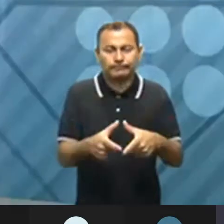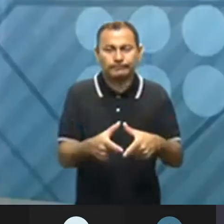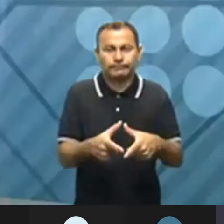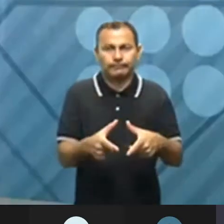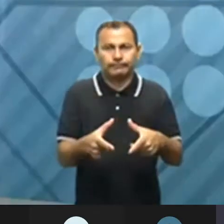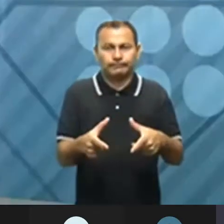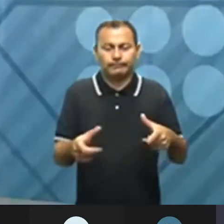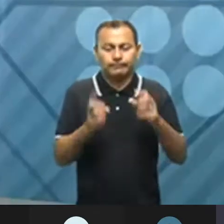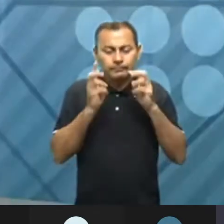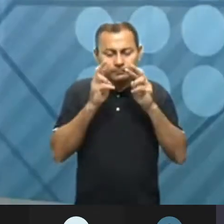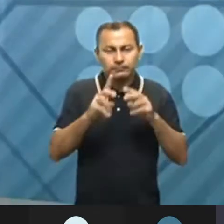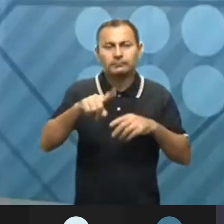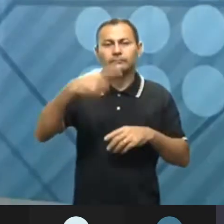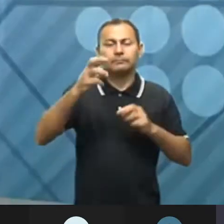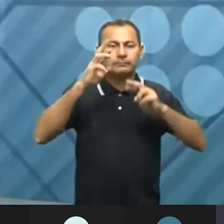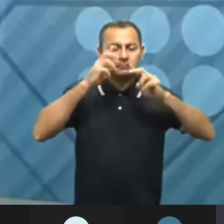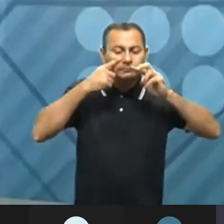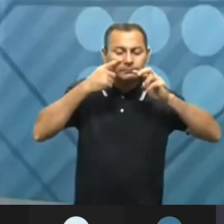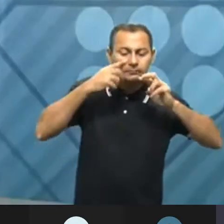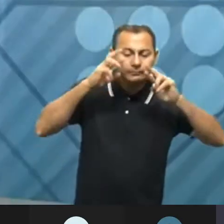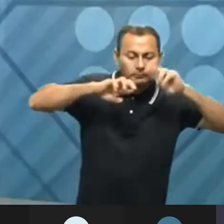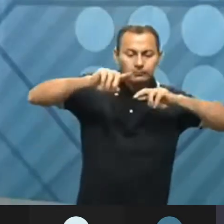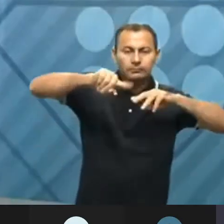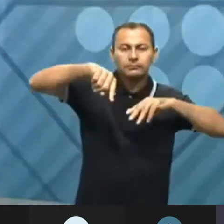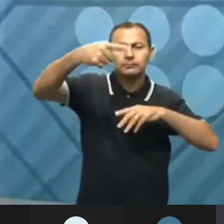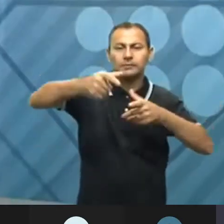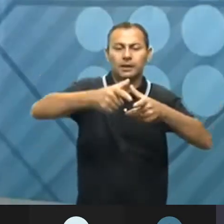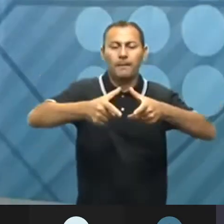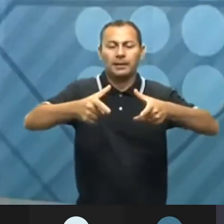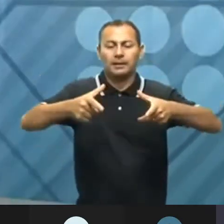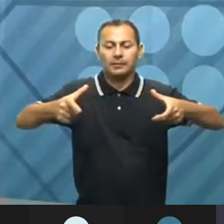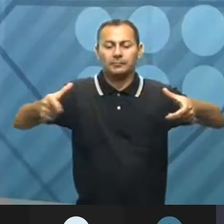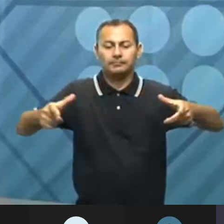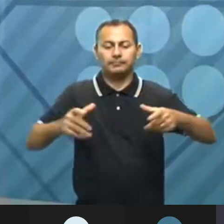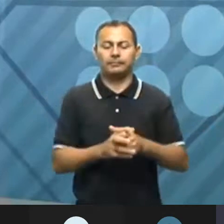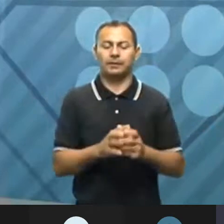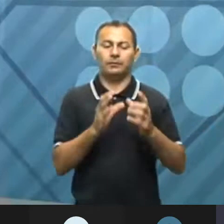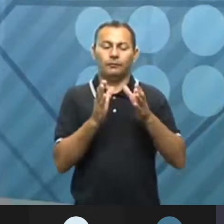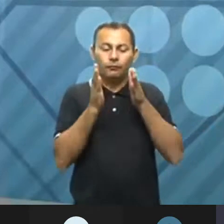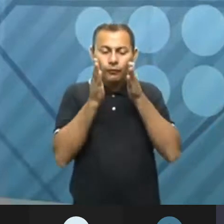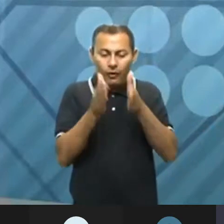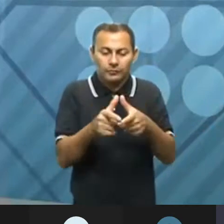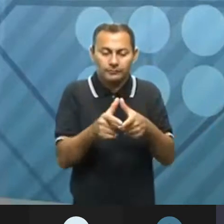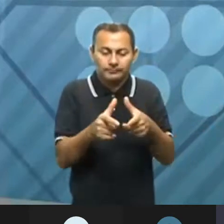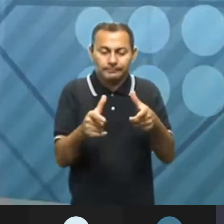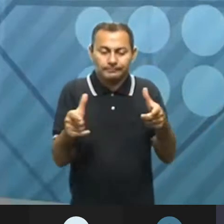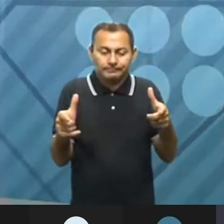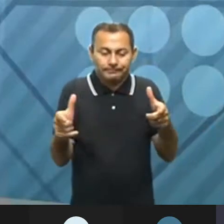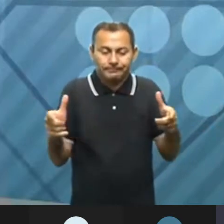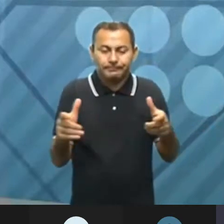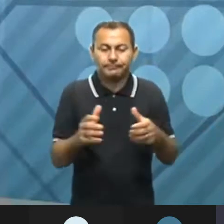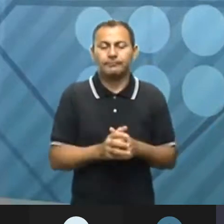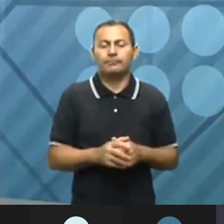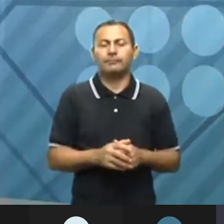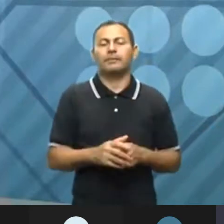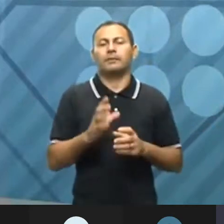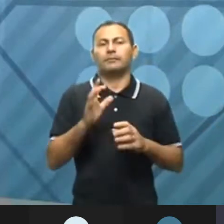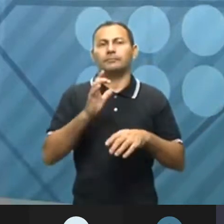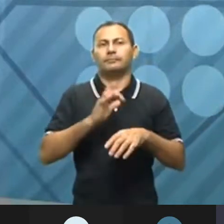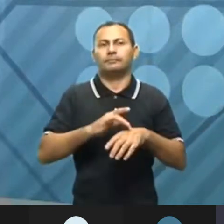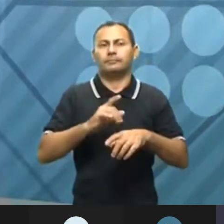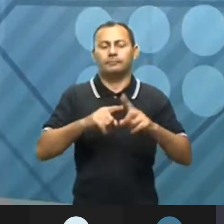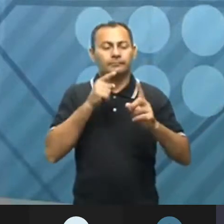nossa estrutura para que depois a gente vá observando e depois aumentando, né, esse foco aí, aumentando a